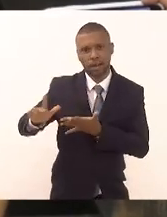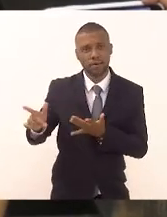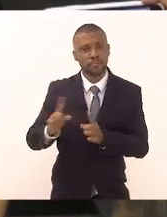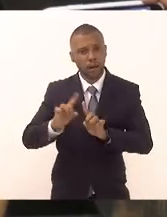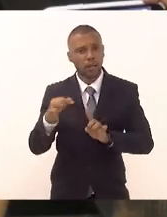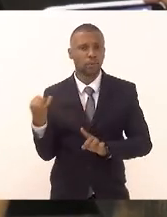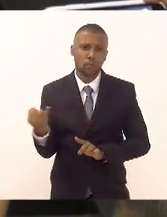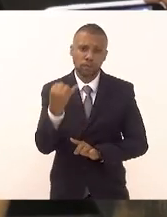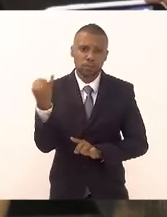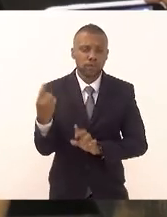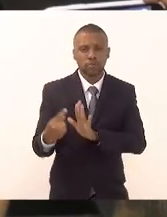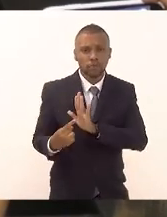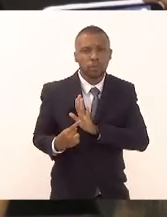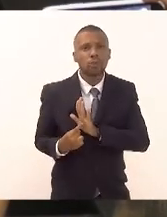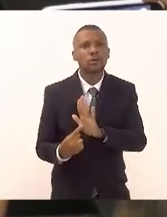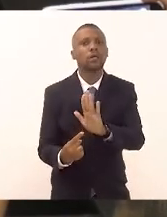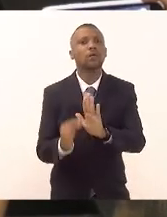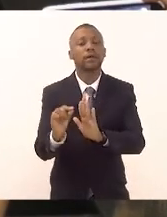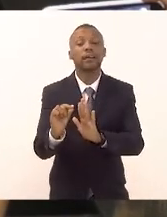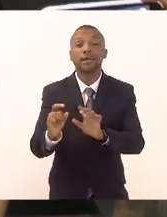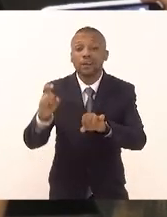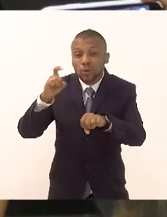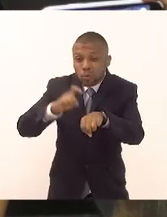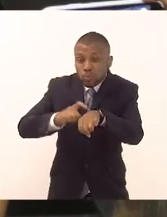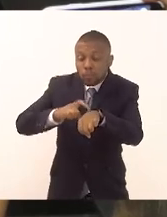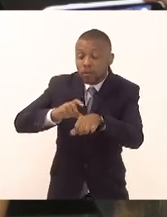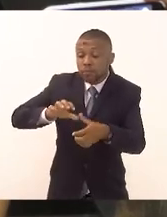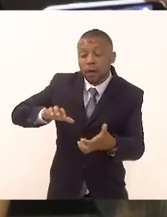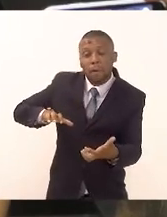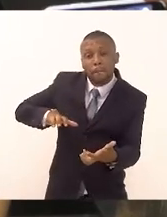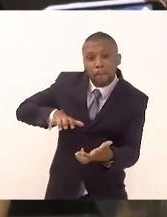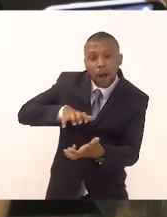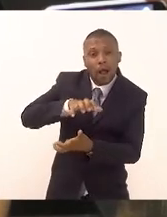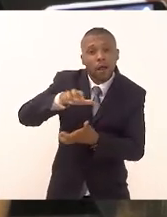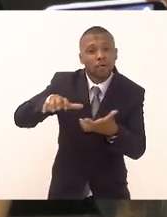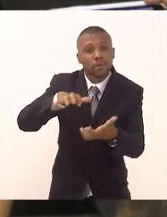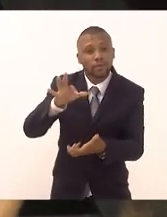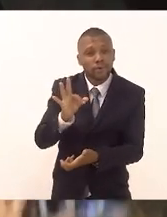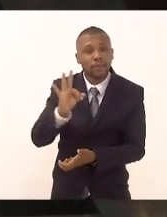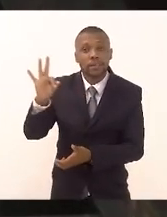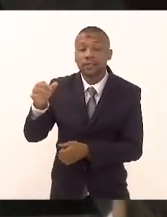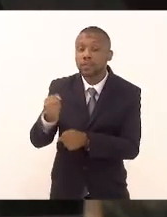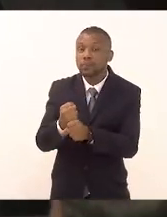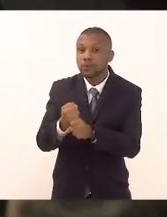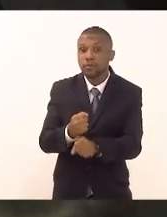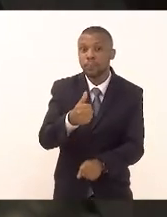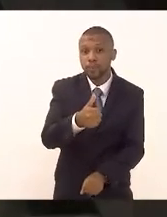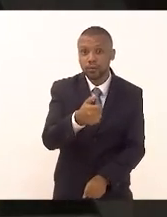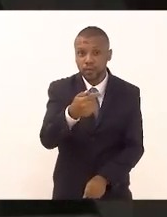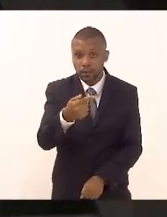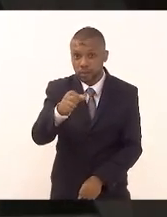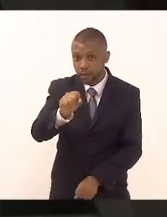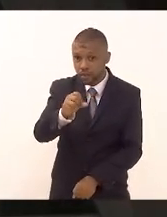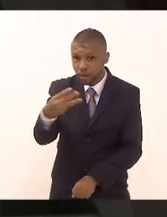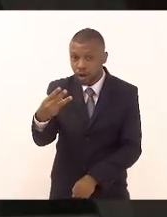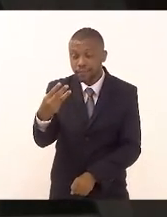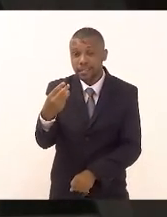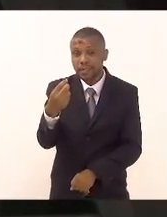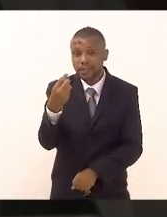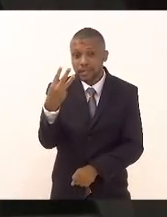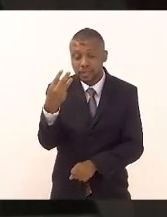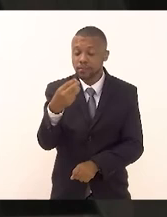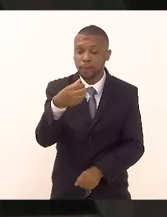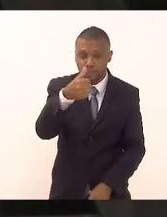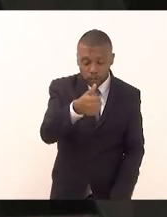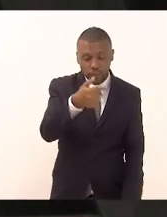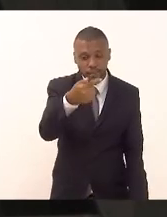cá, quando da Revolução Francesa, em 1789, 3 anos depois,